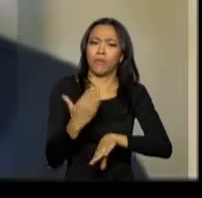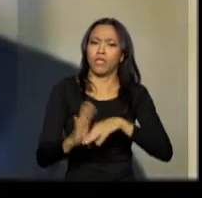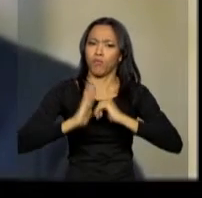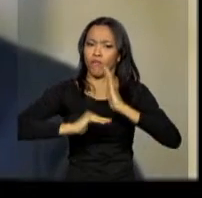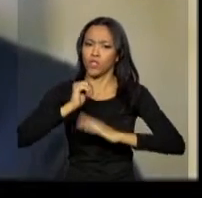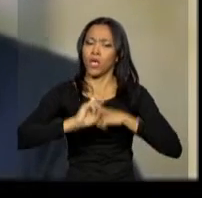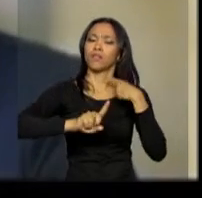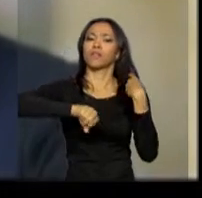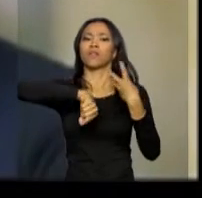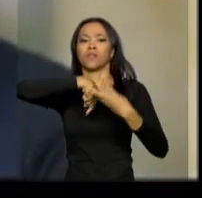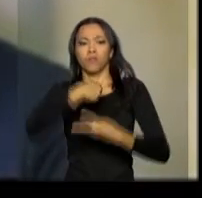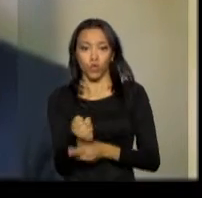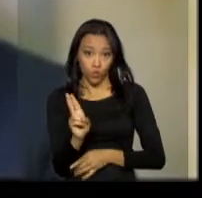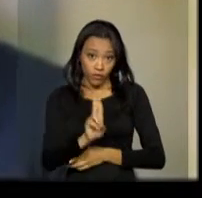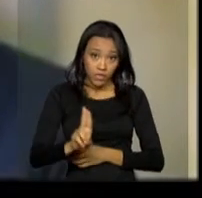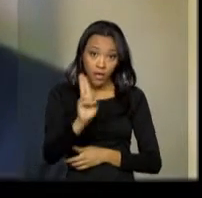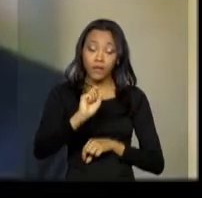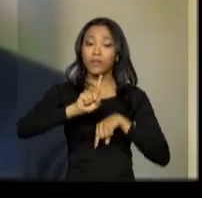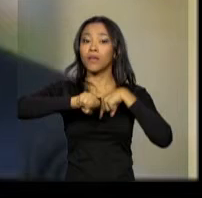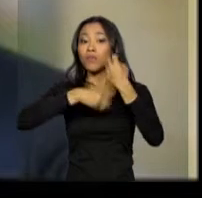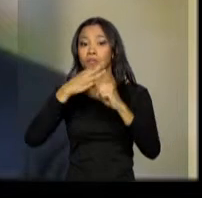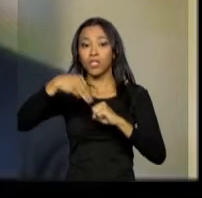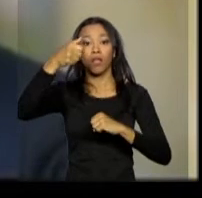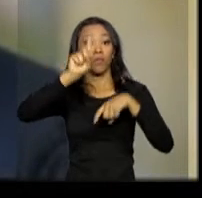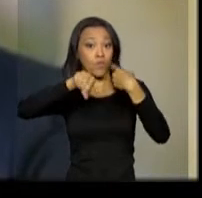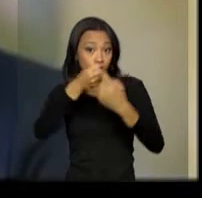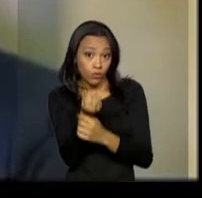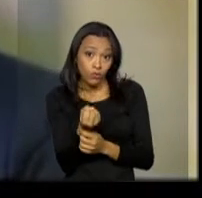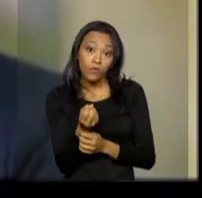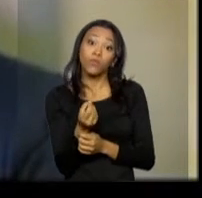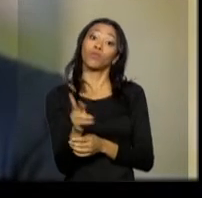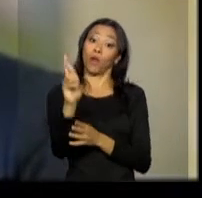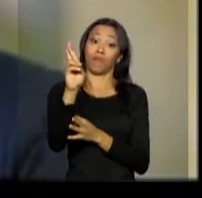pela universidade, o mestrado, o doutorado.